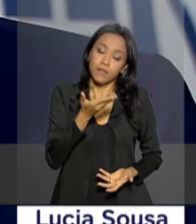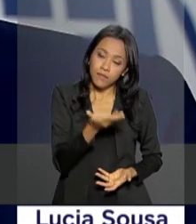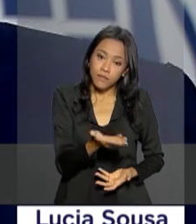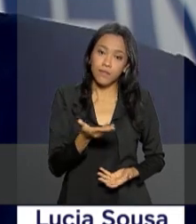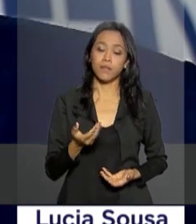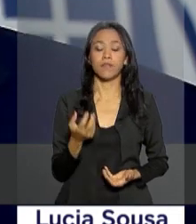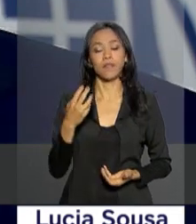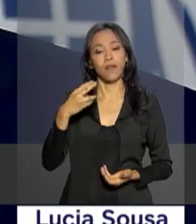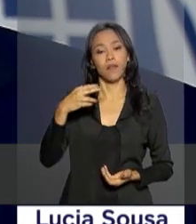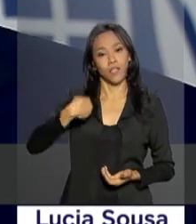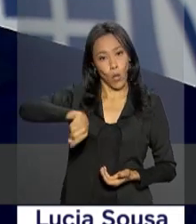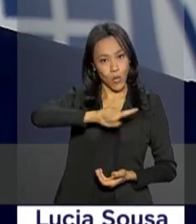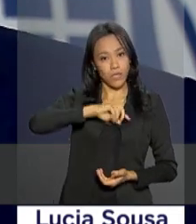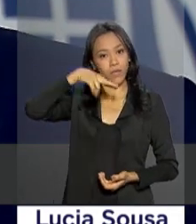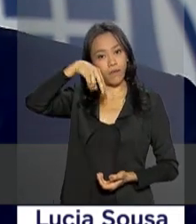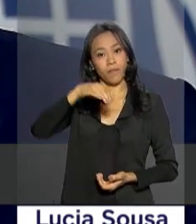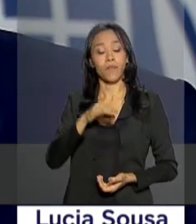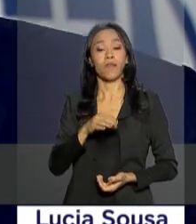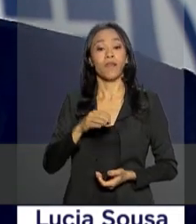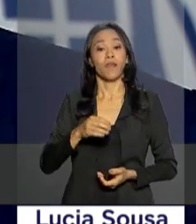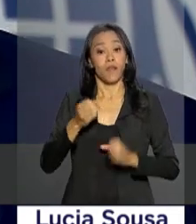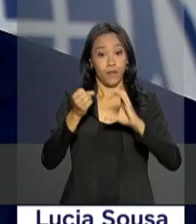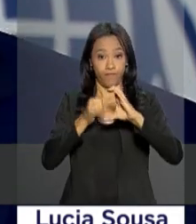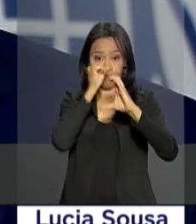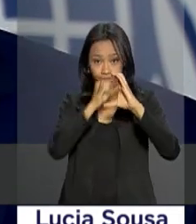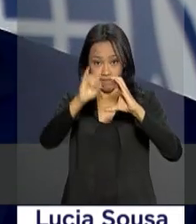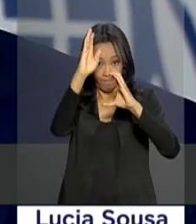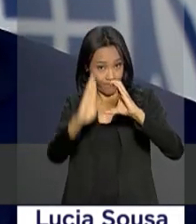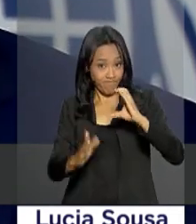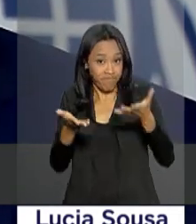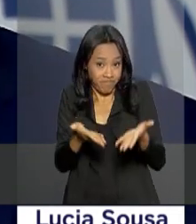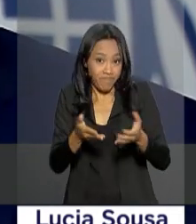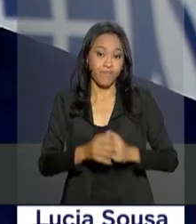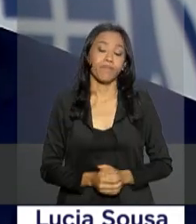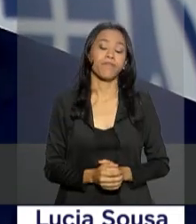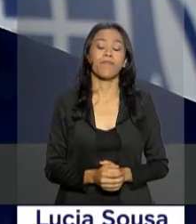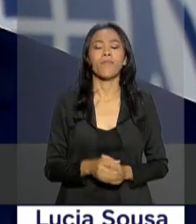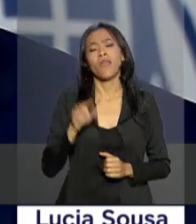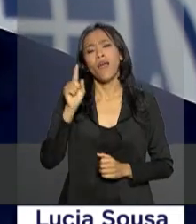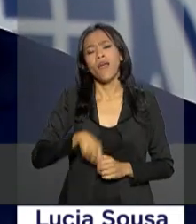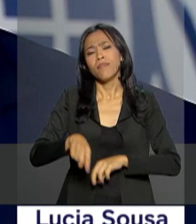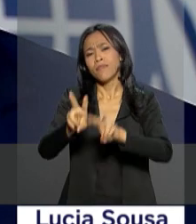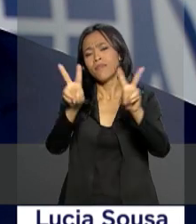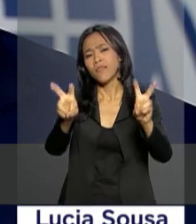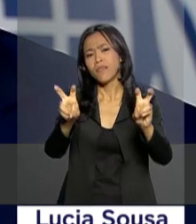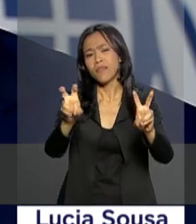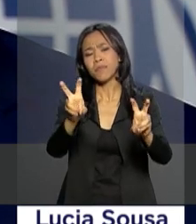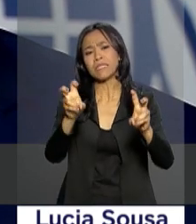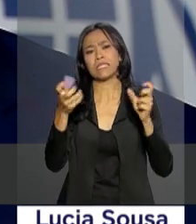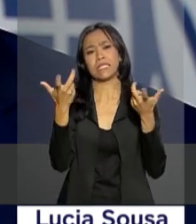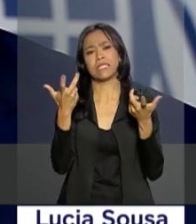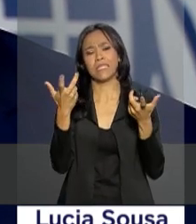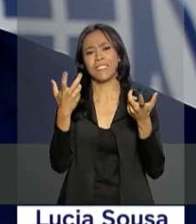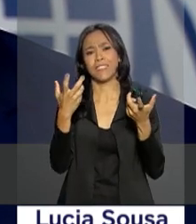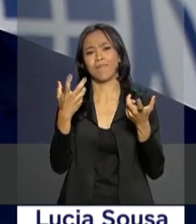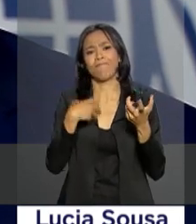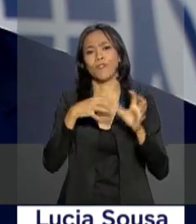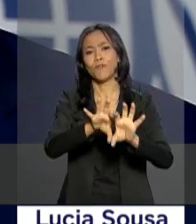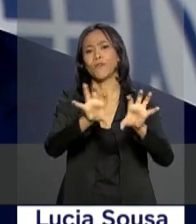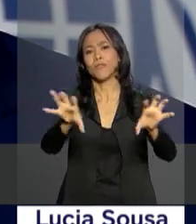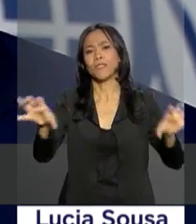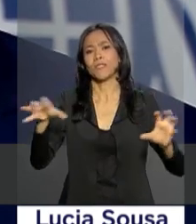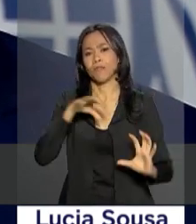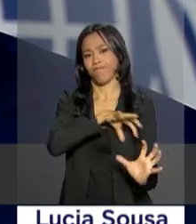e bc dando essa entrevista mas há porque são temas que afetam praticamente toda a humanidade é uma coisa curiosa